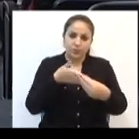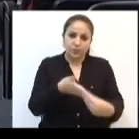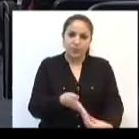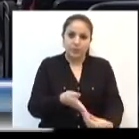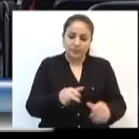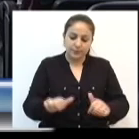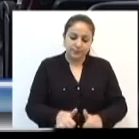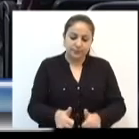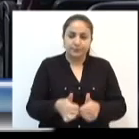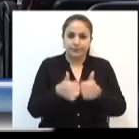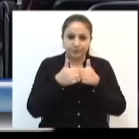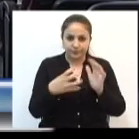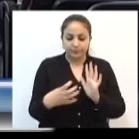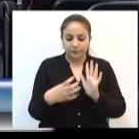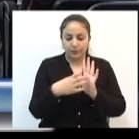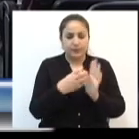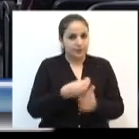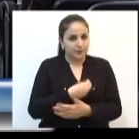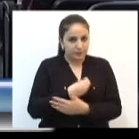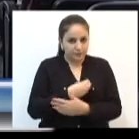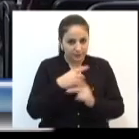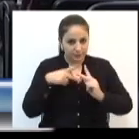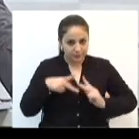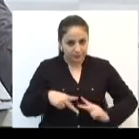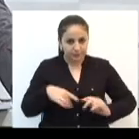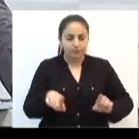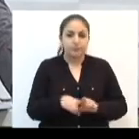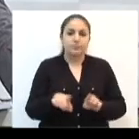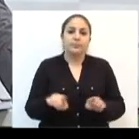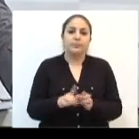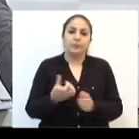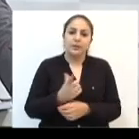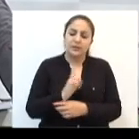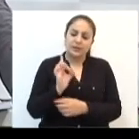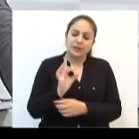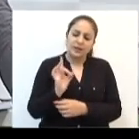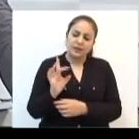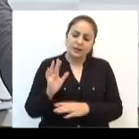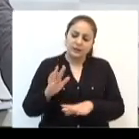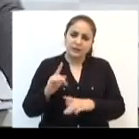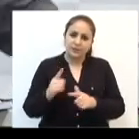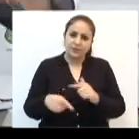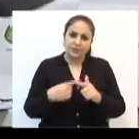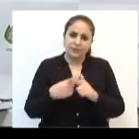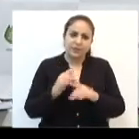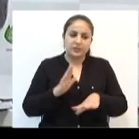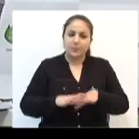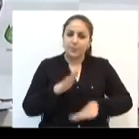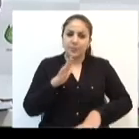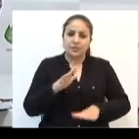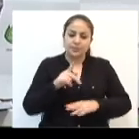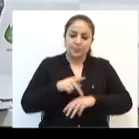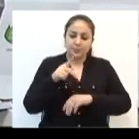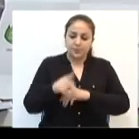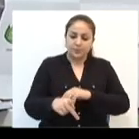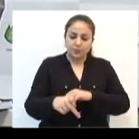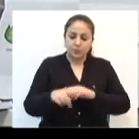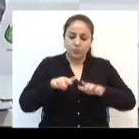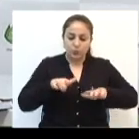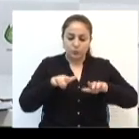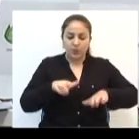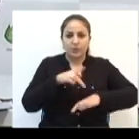pela melhoria do padrão de vida da população, elevam cada vez mais Passo Fundo no ranking das